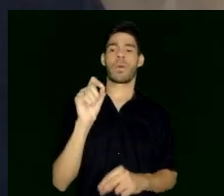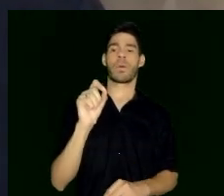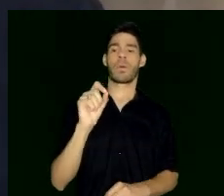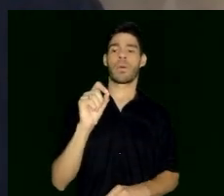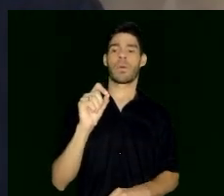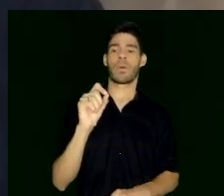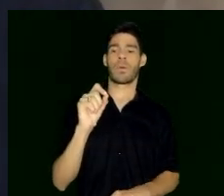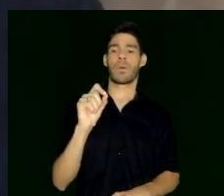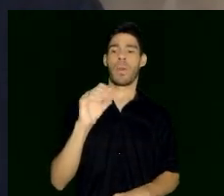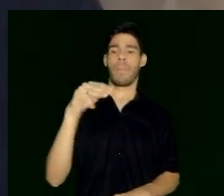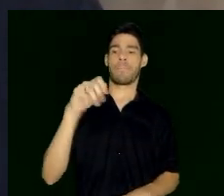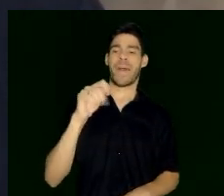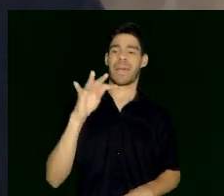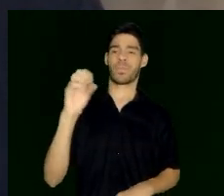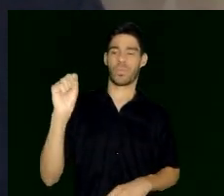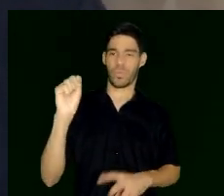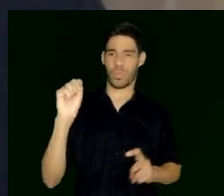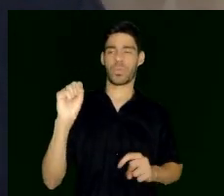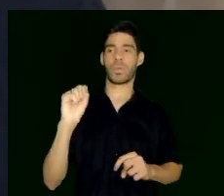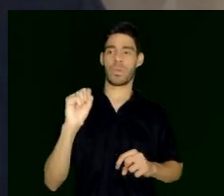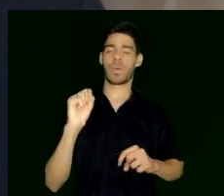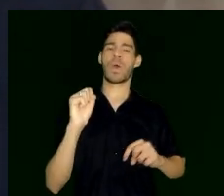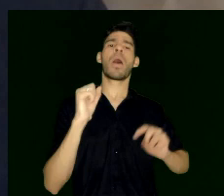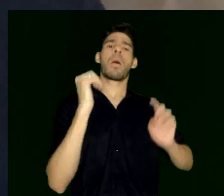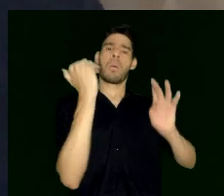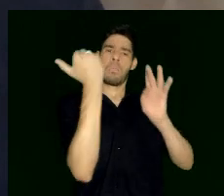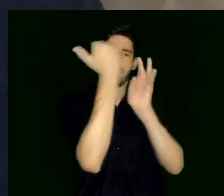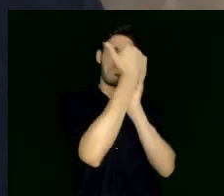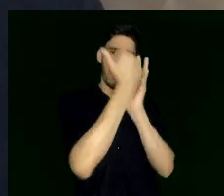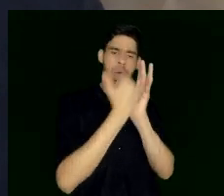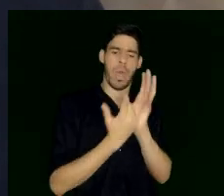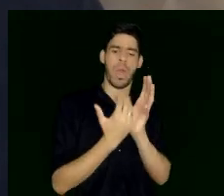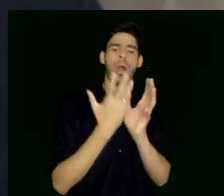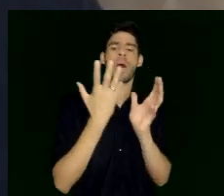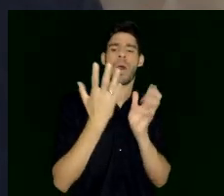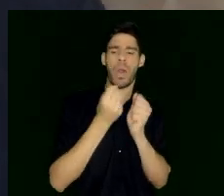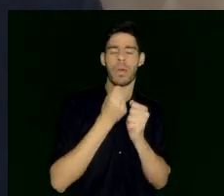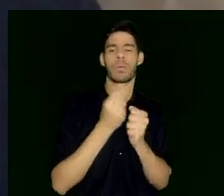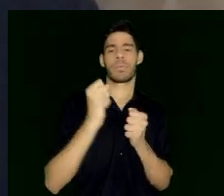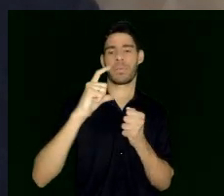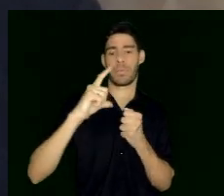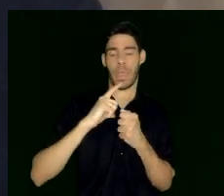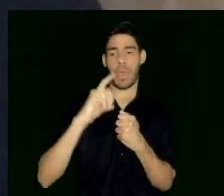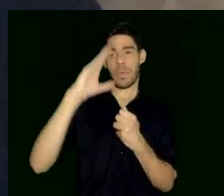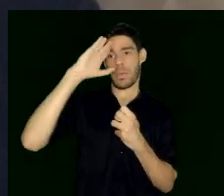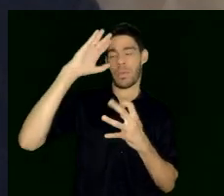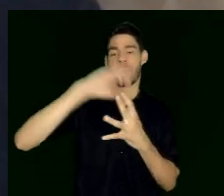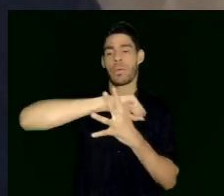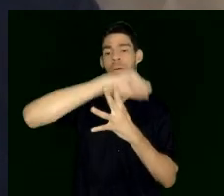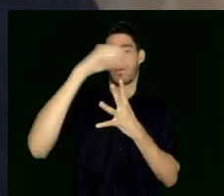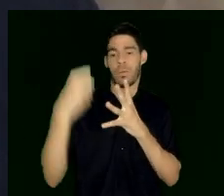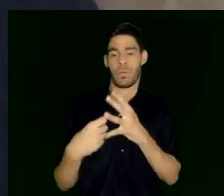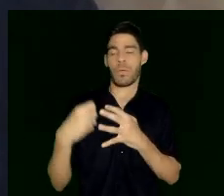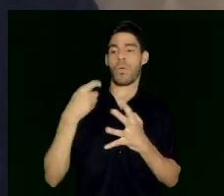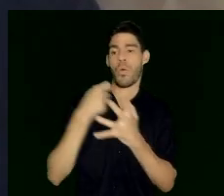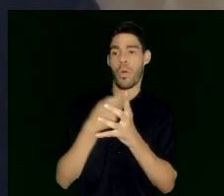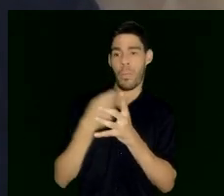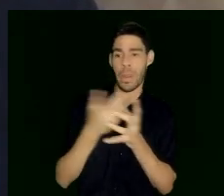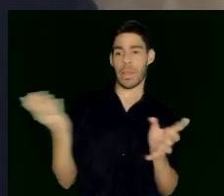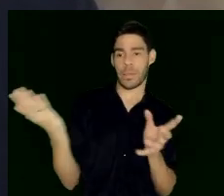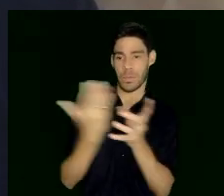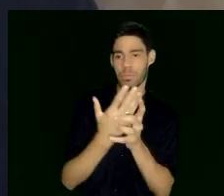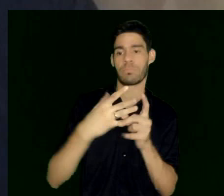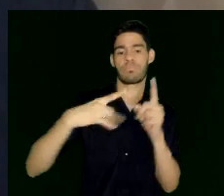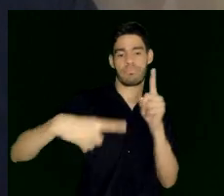do caso Matos. Então, ali estão o reconhecimento, inclusive pela jurisprudência brasileira, das chamadas